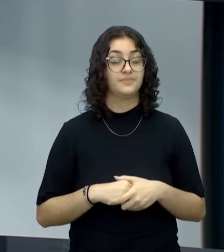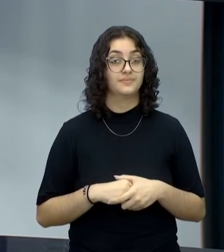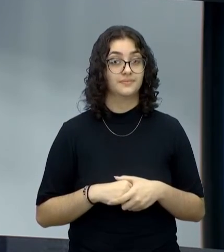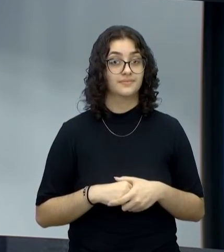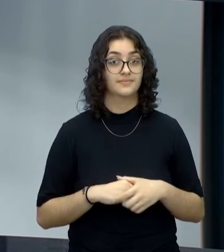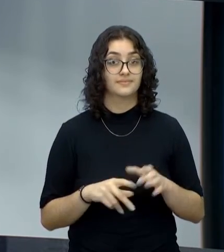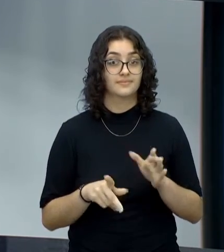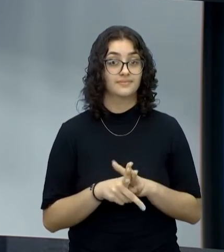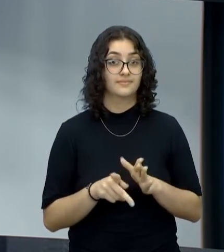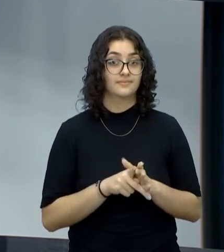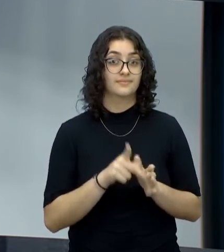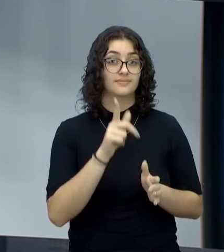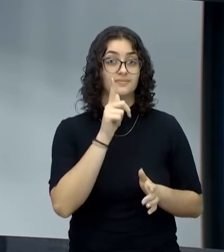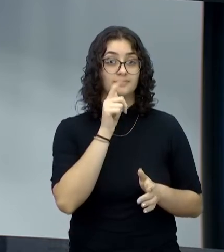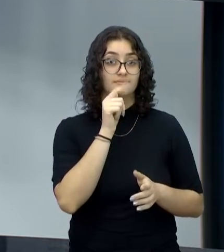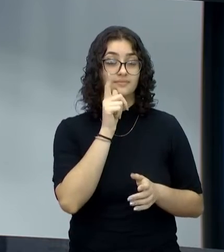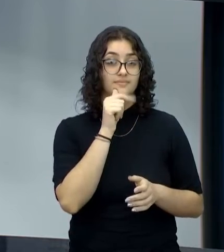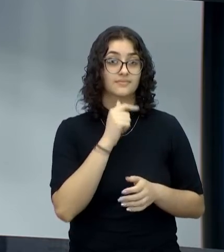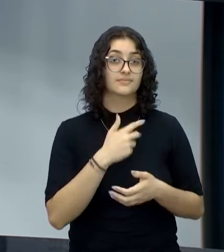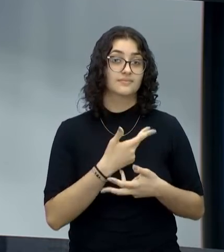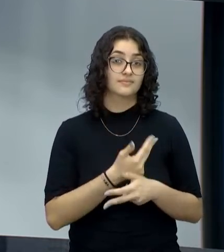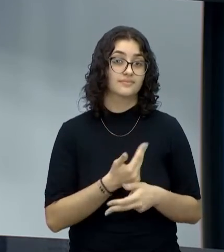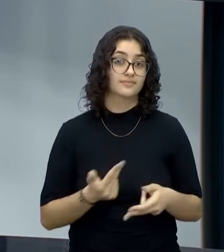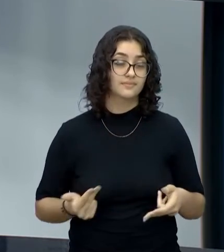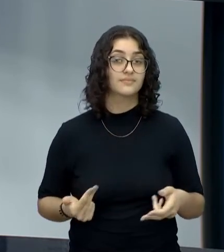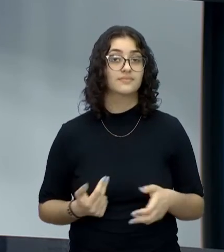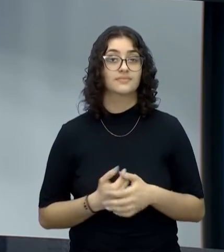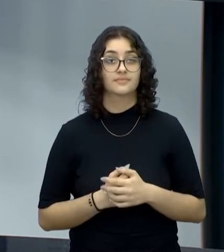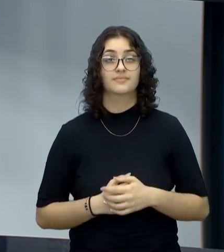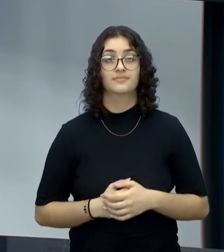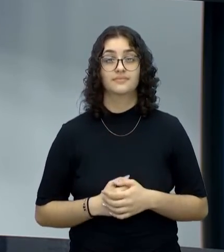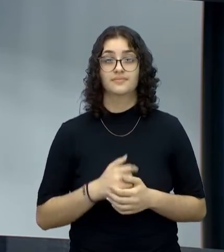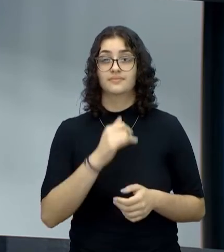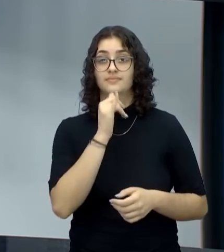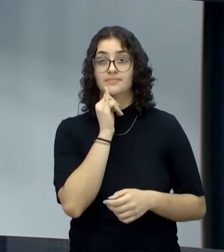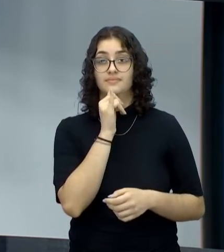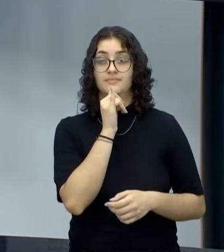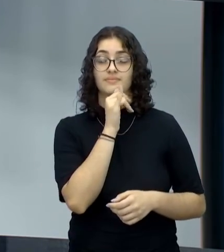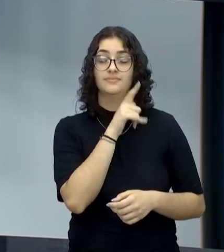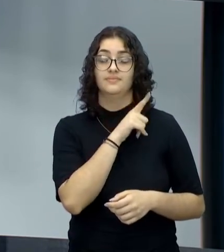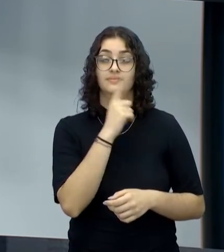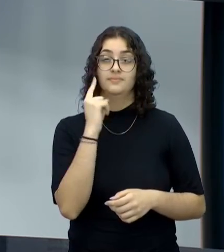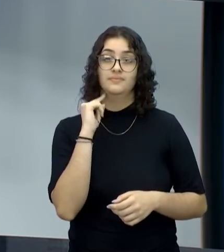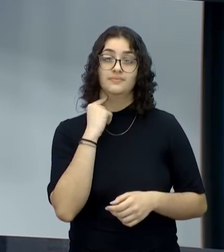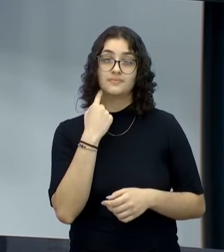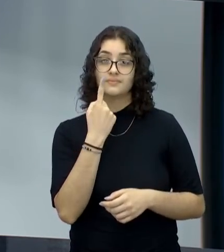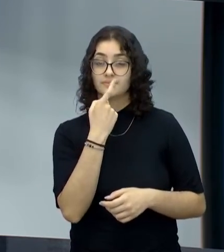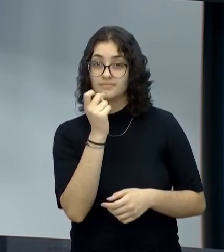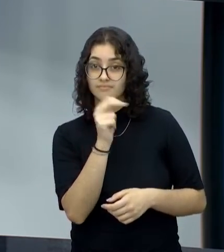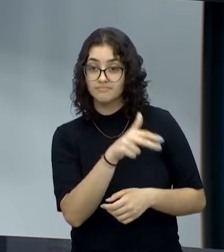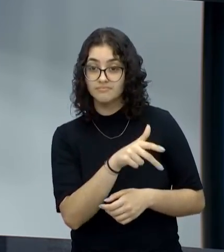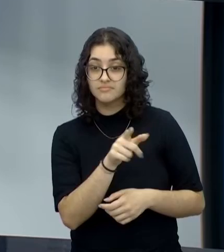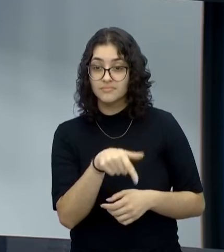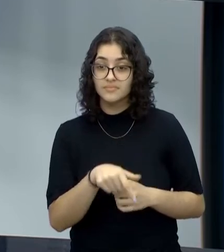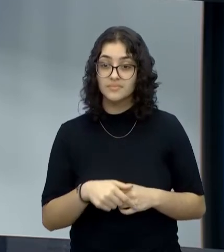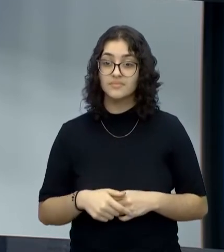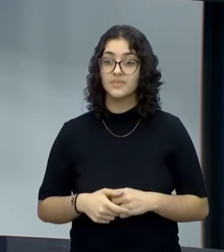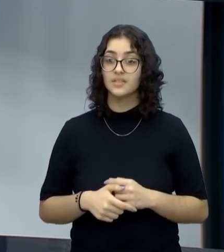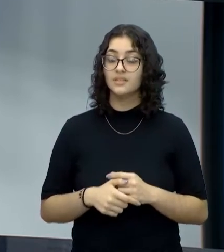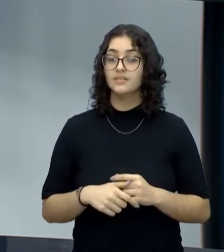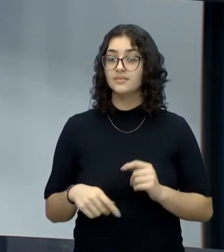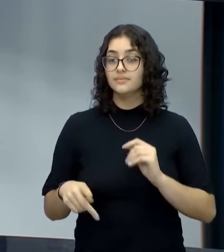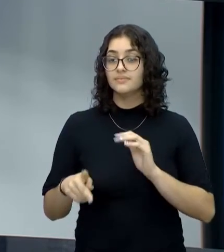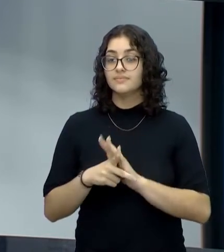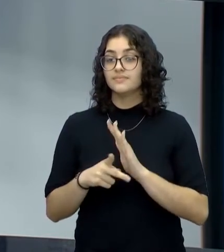corpos d'água, por fungos, bactérias, como em caso de muitos poluentes? Será que com os